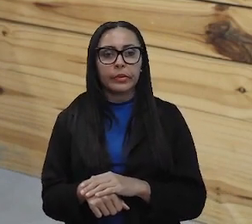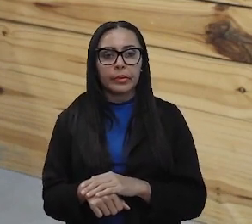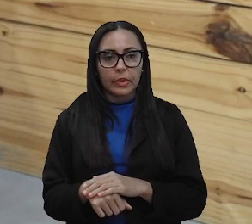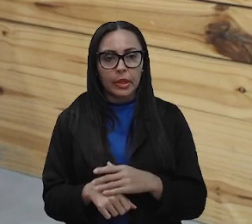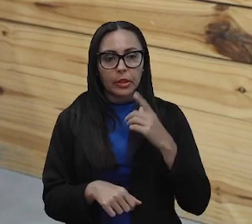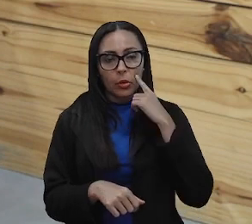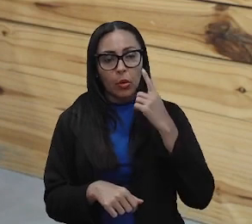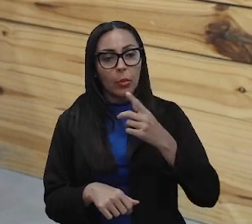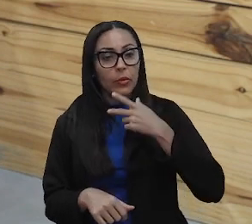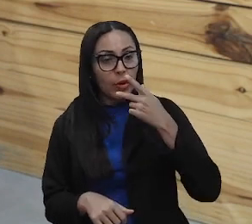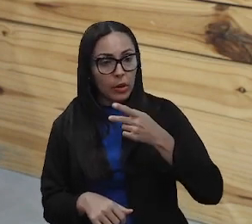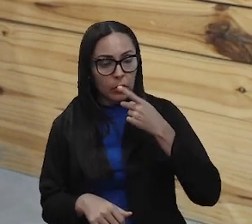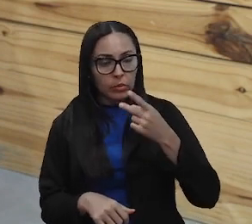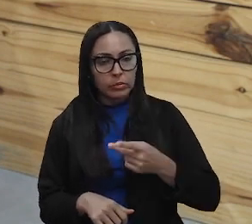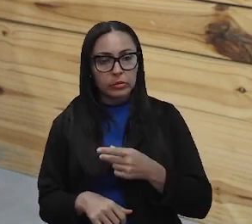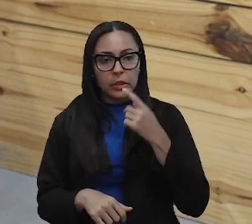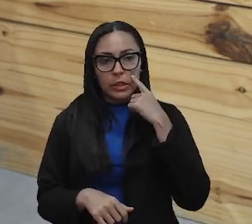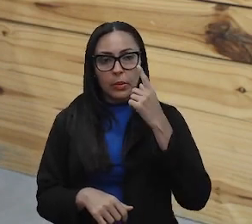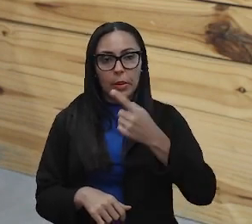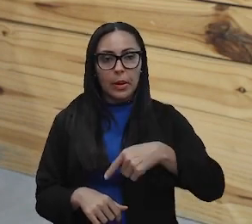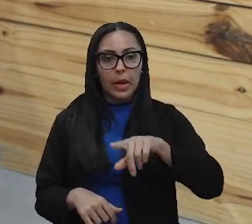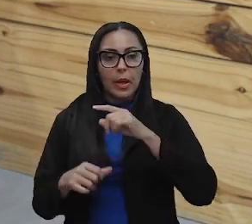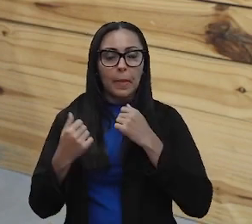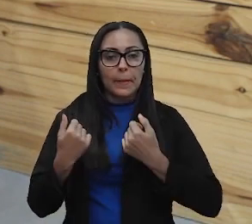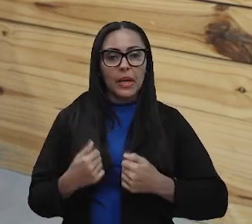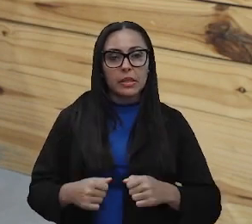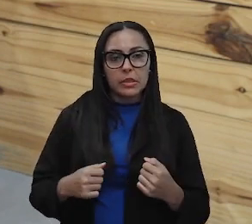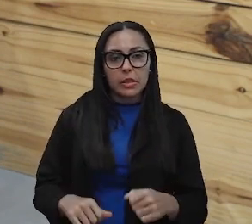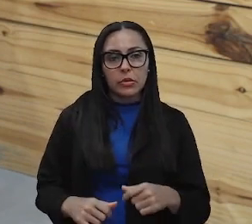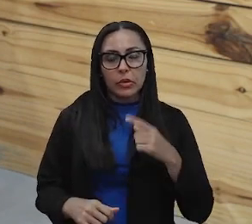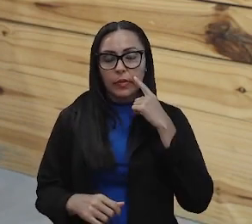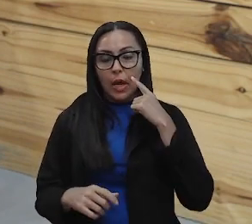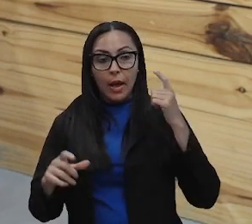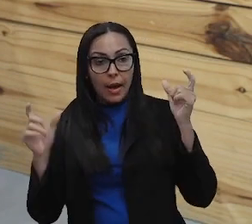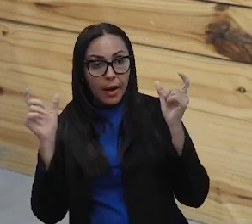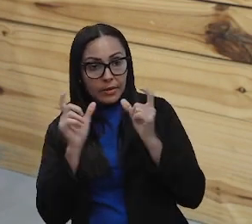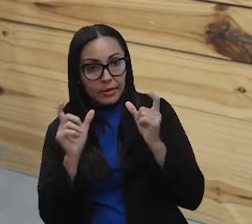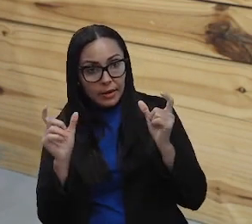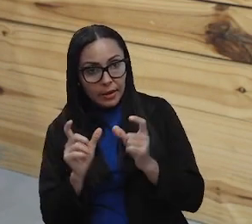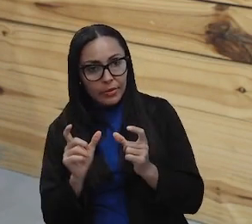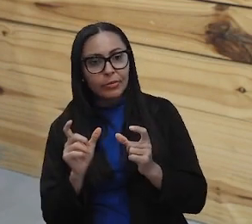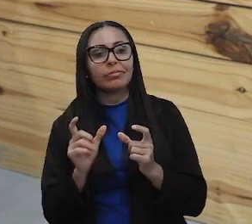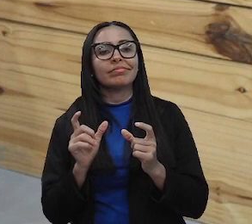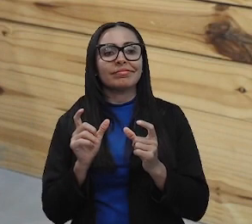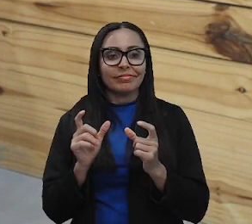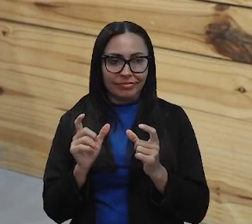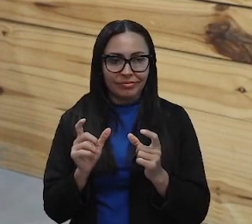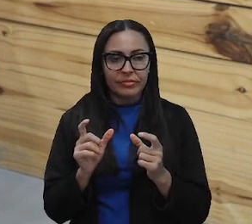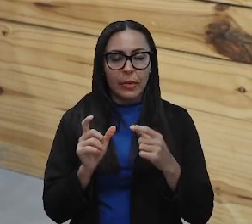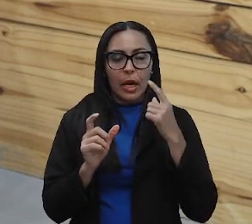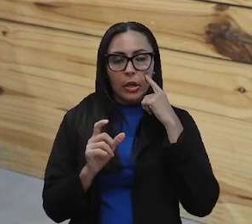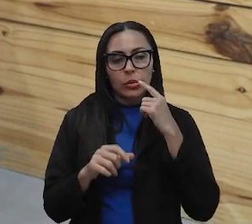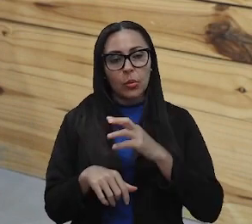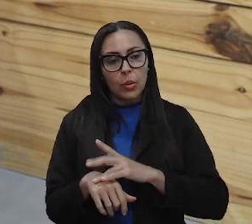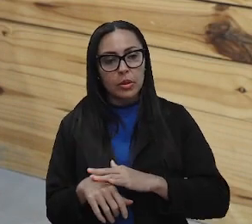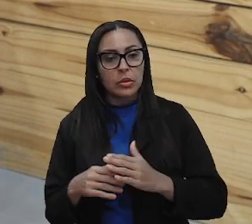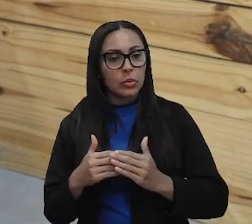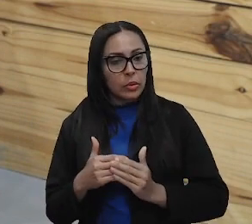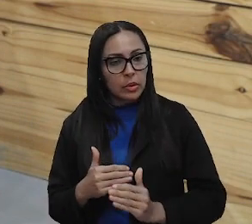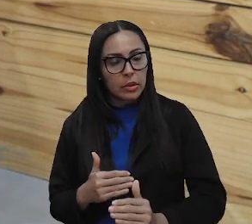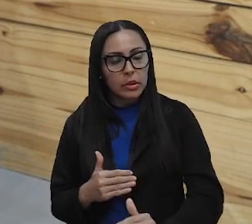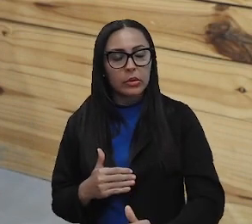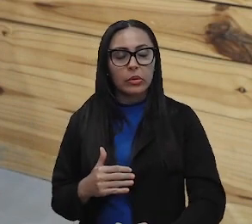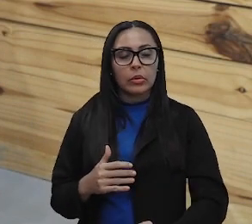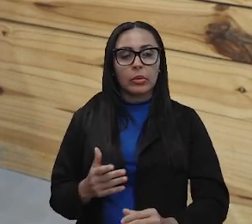eu falei anteriormente. Então, é preciso você ficar atento ao estágio que a doença está iniciando. Porque